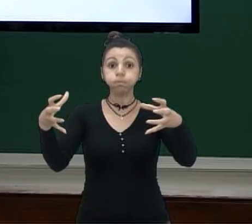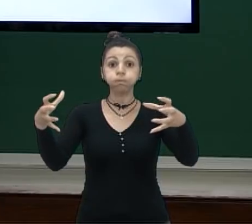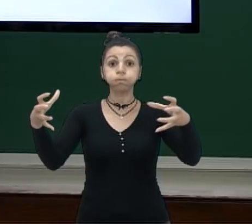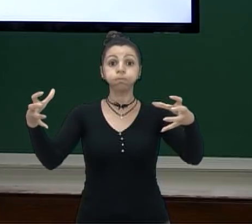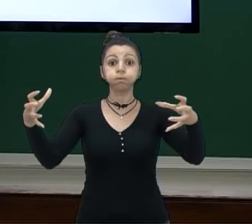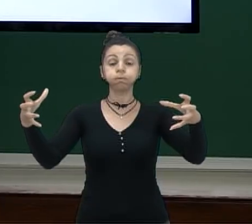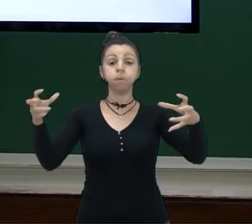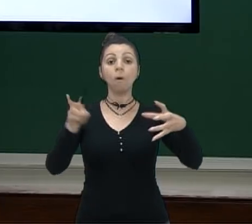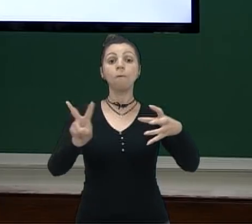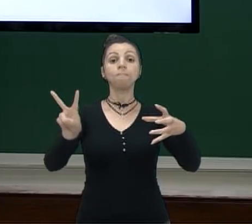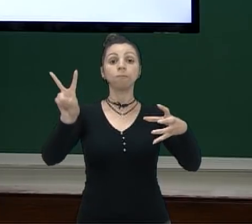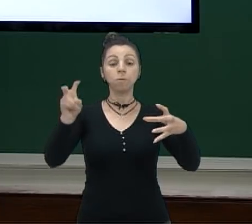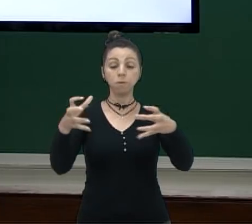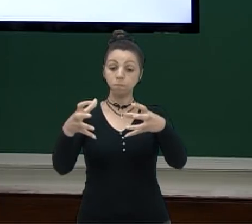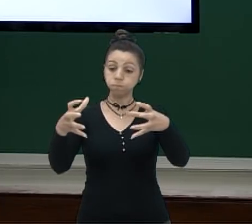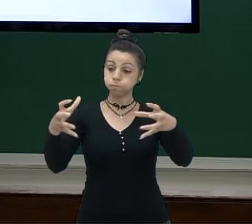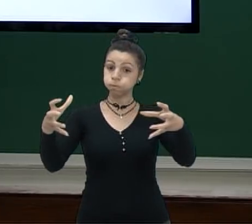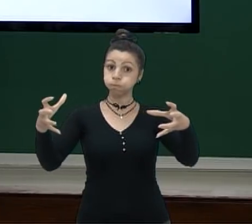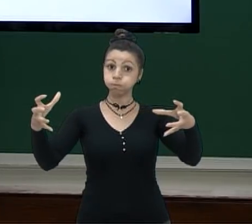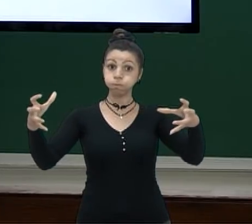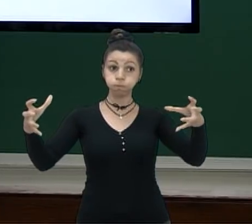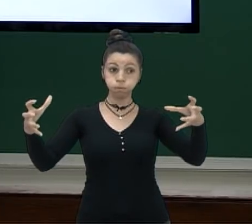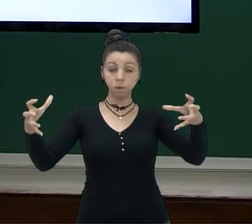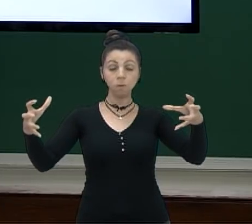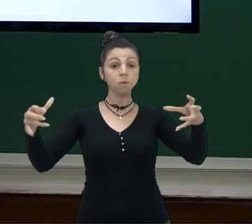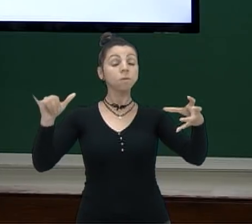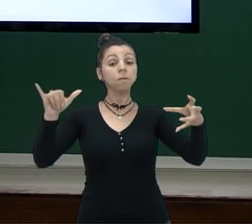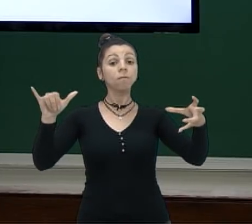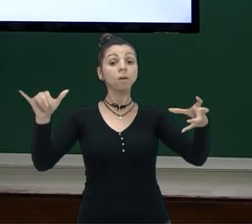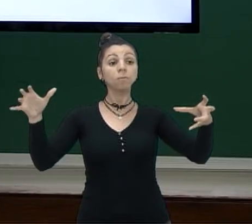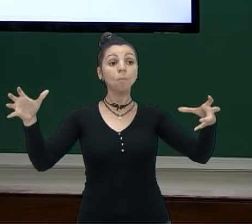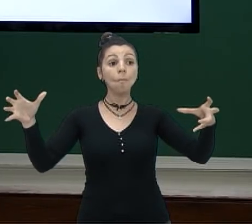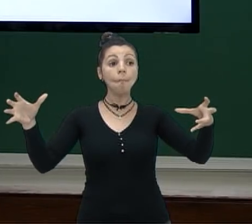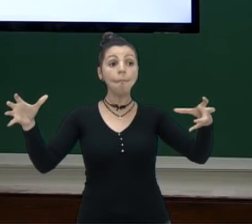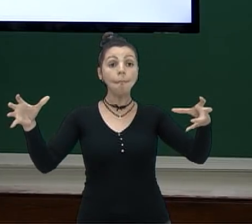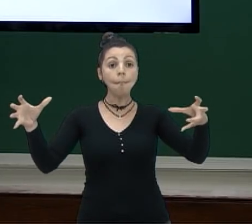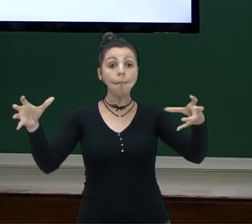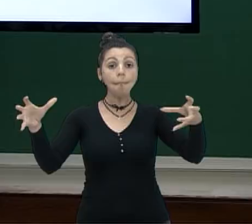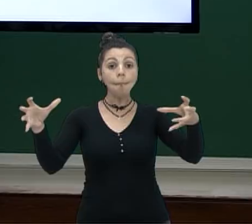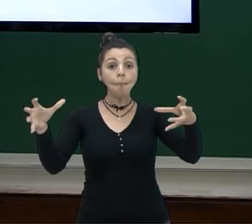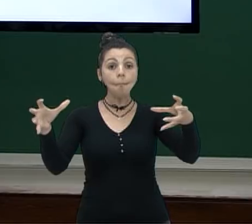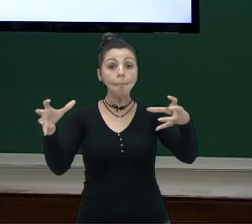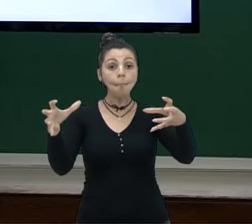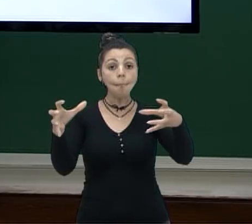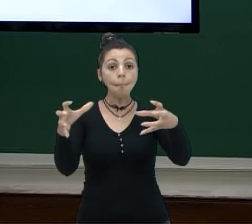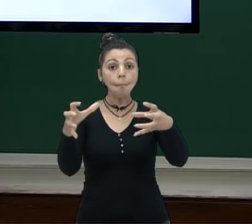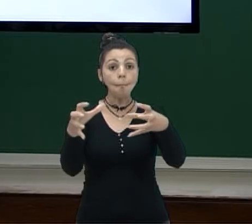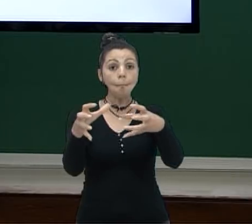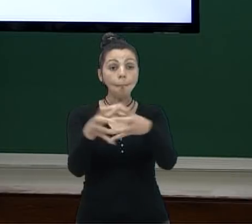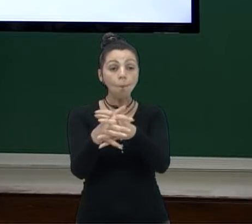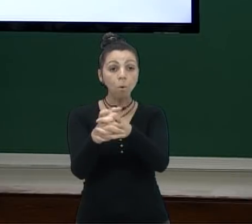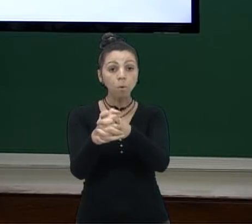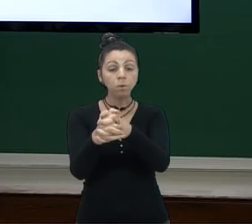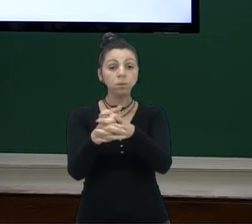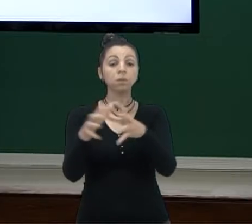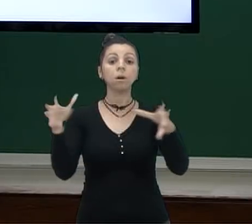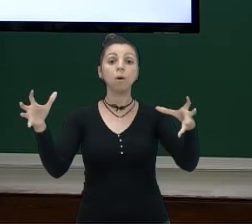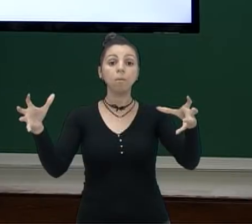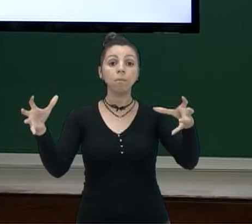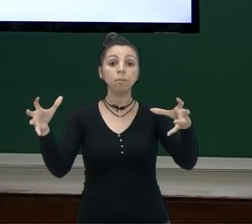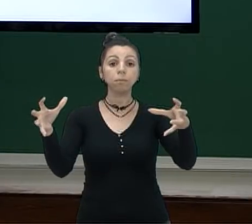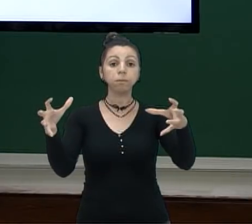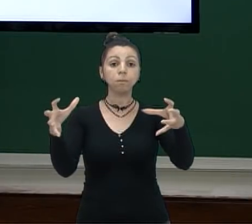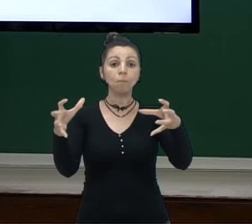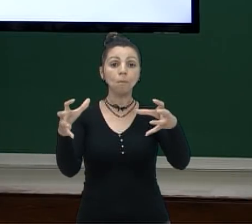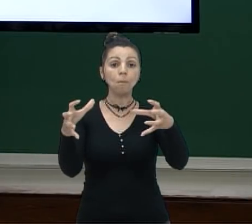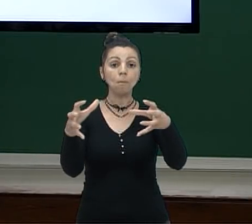volume, aumentou o tamanho da bexiga. E quando eu digo que os gases sofrem compressão, eles diminuem